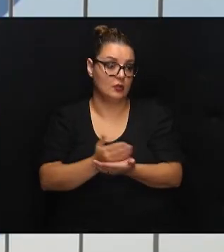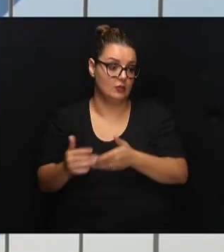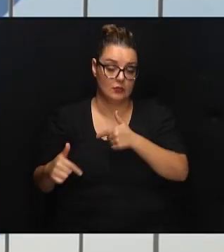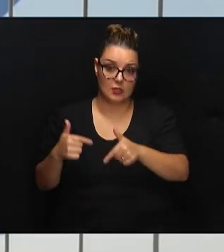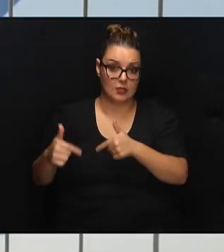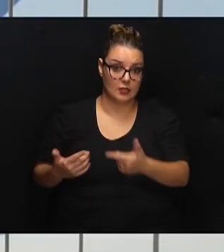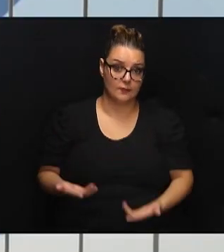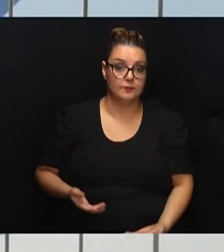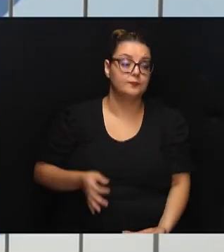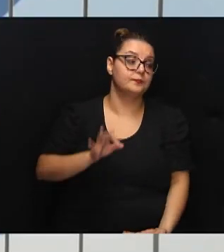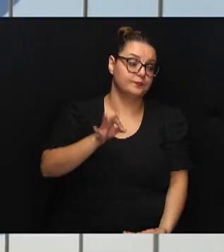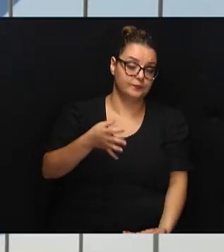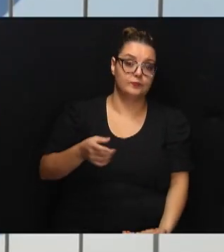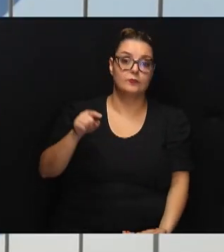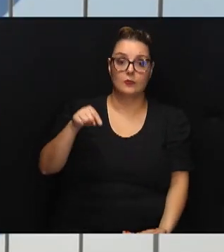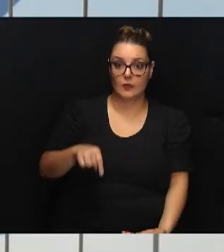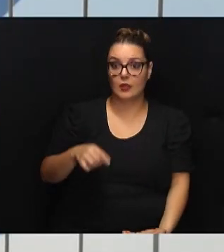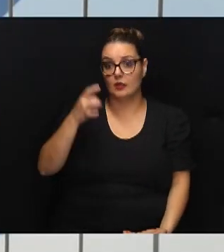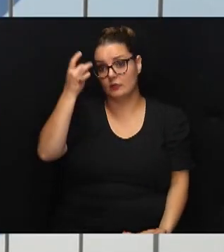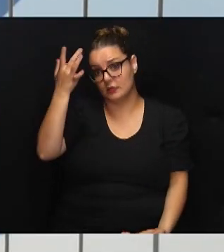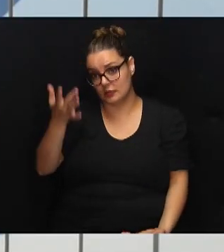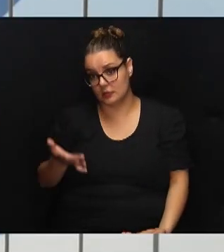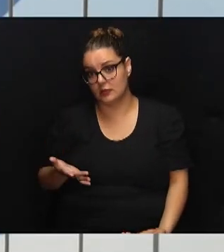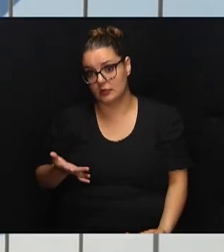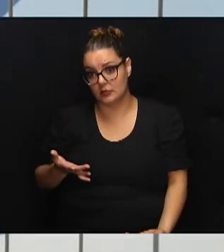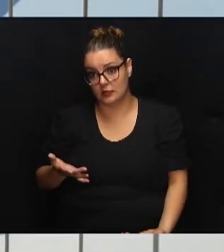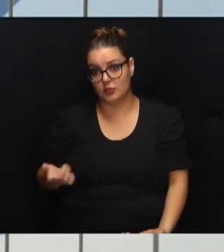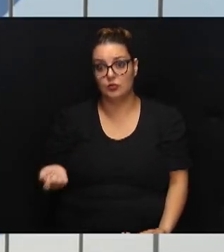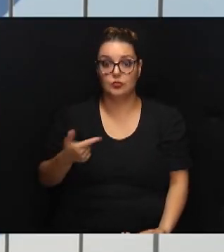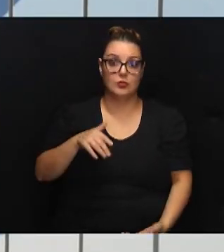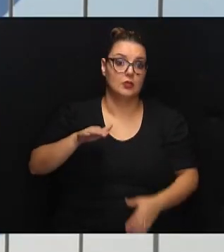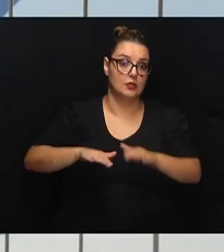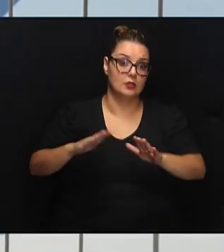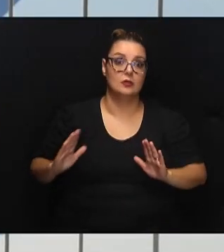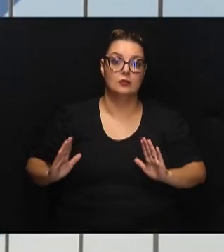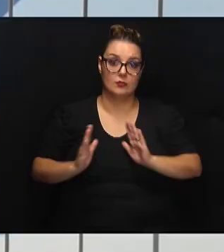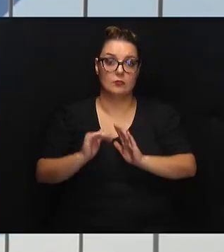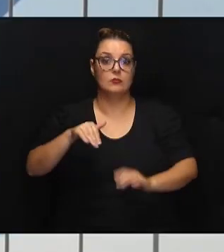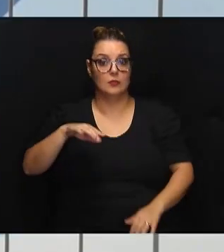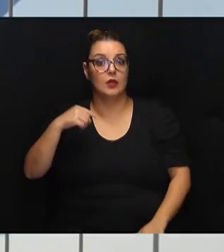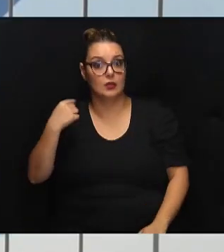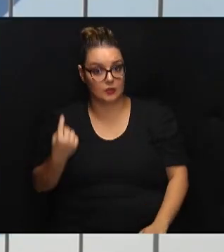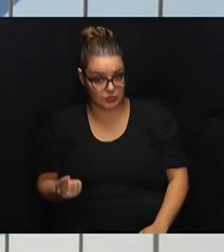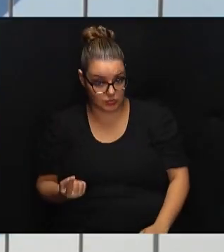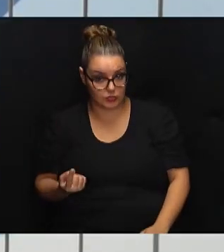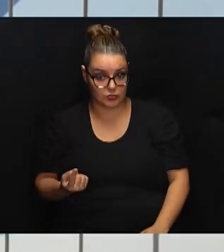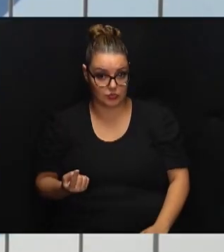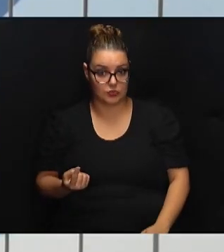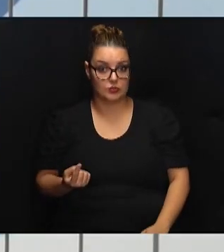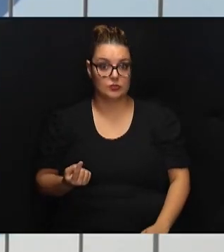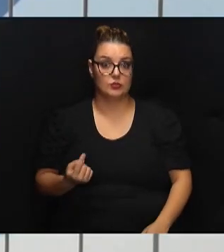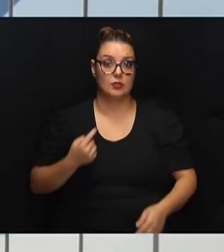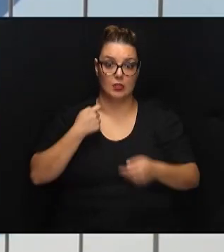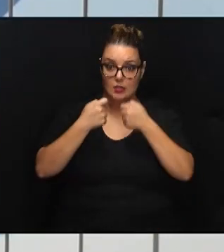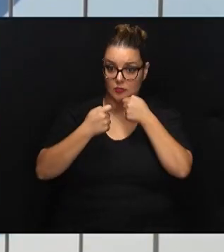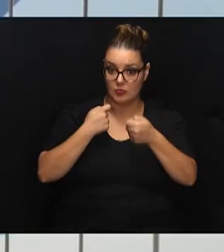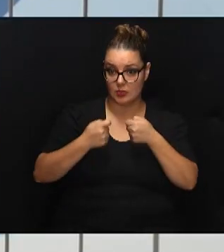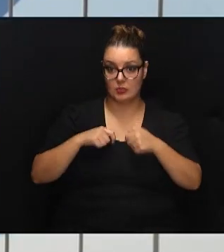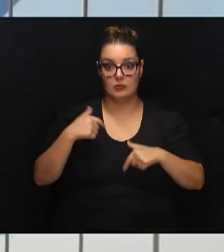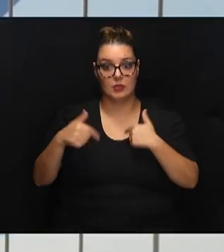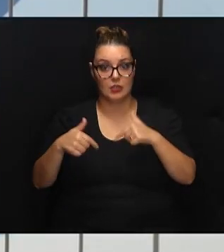trabalhar. Exato. Então, isso é muito mais fácil do que talvez enfrentar mais uma entrevista de